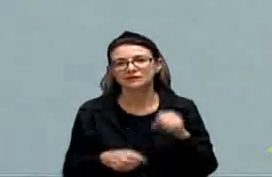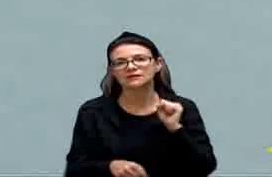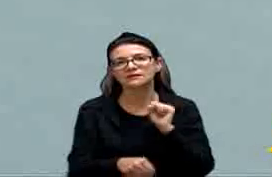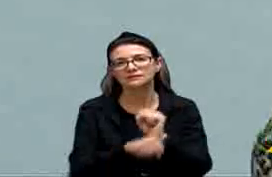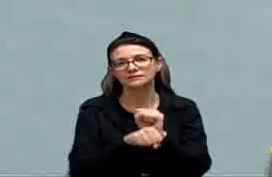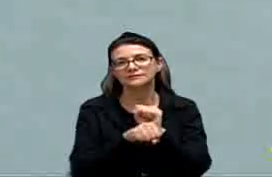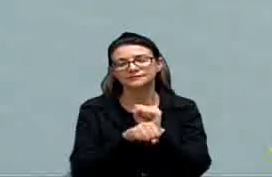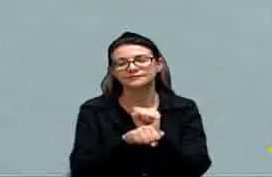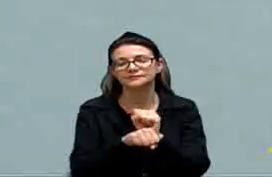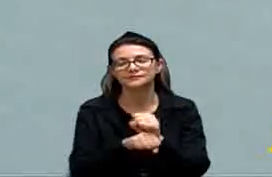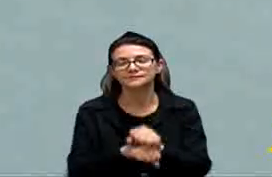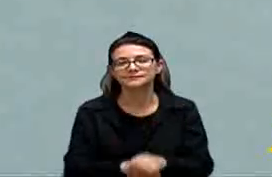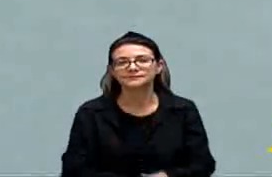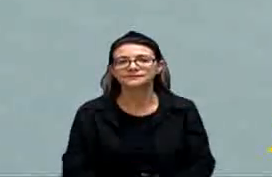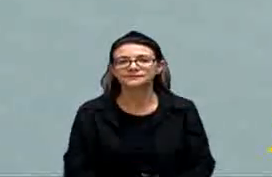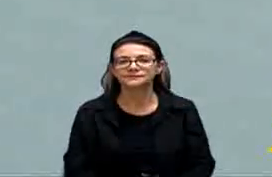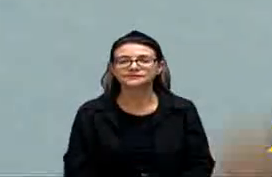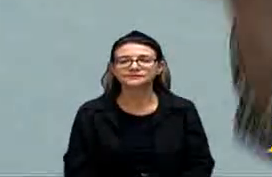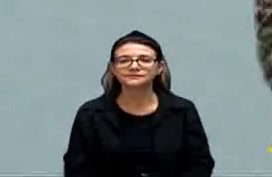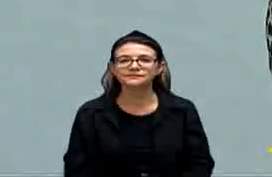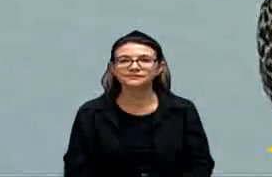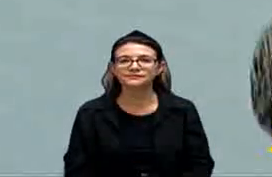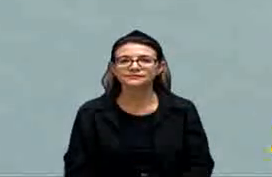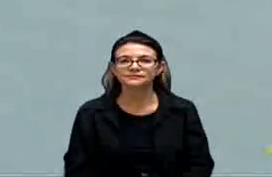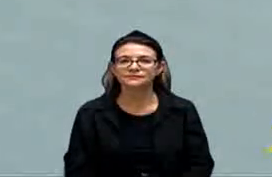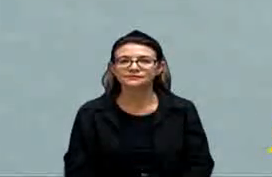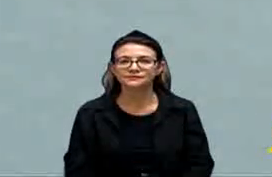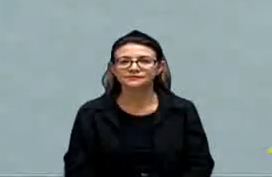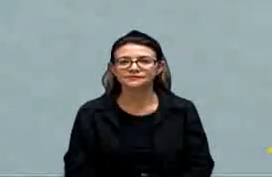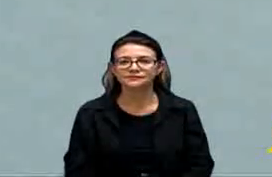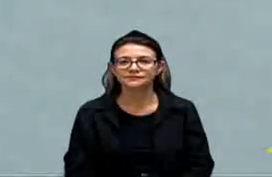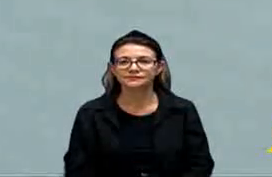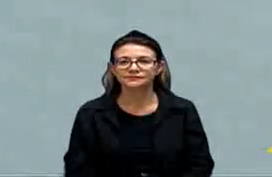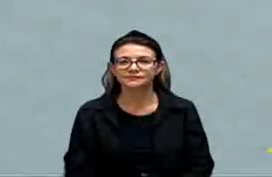lei É Para Isso é isso o senhor quer